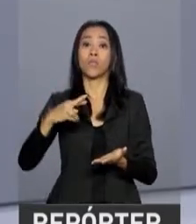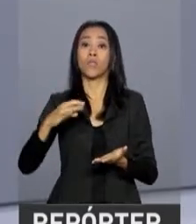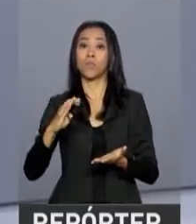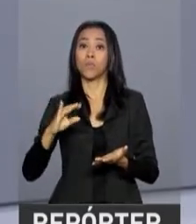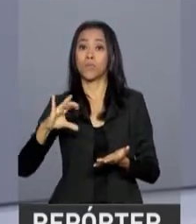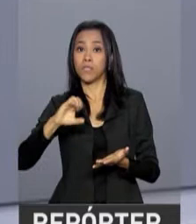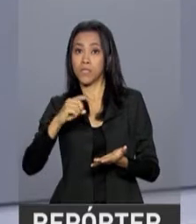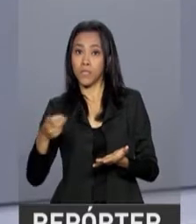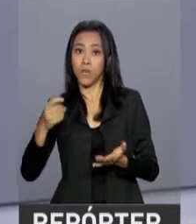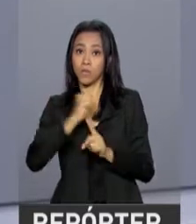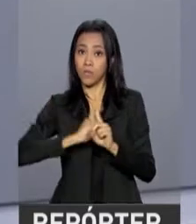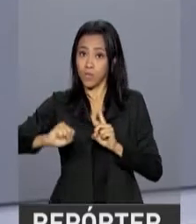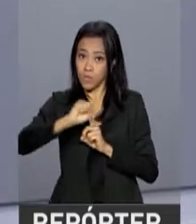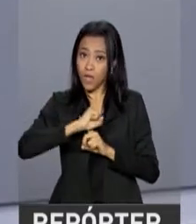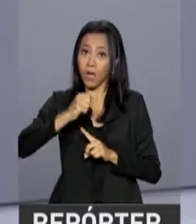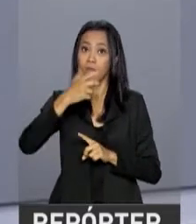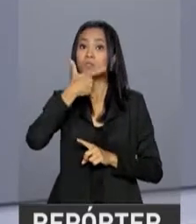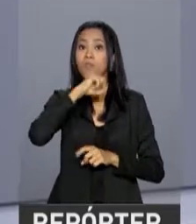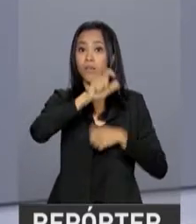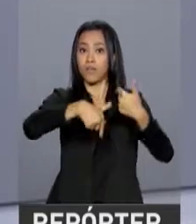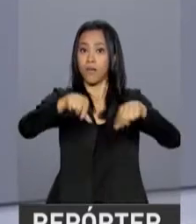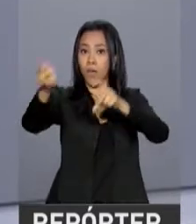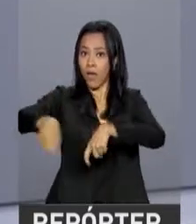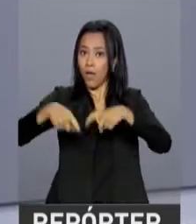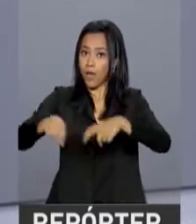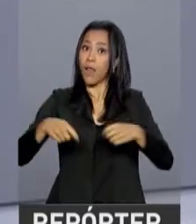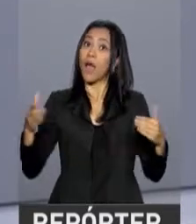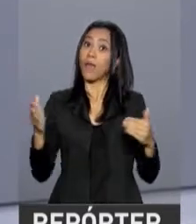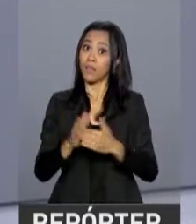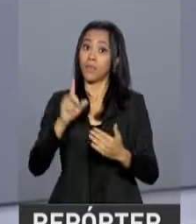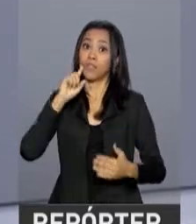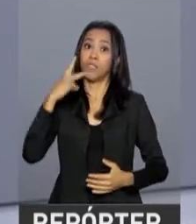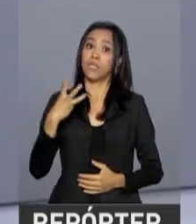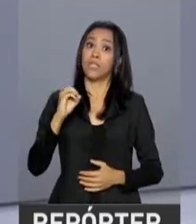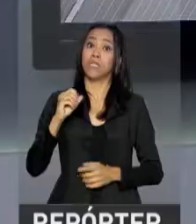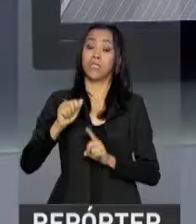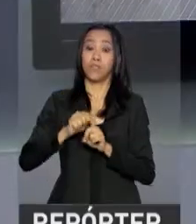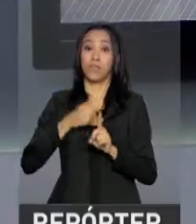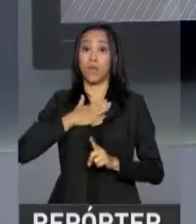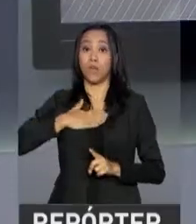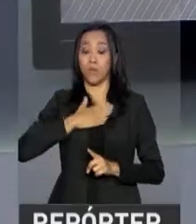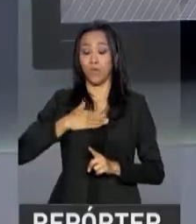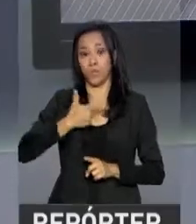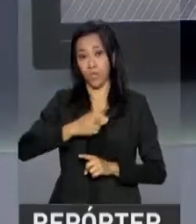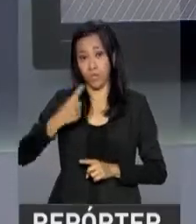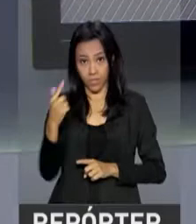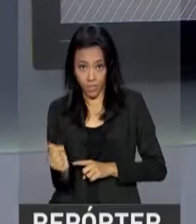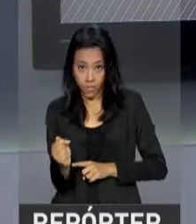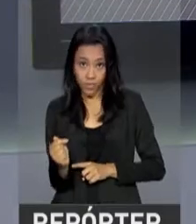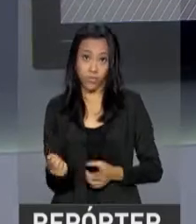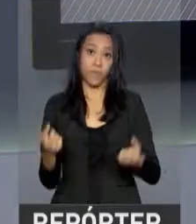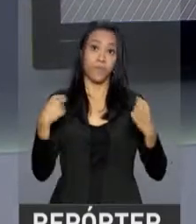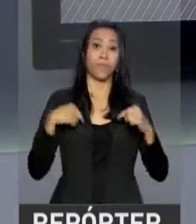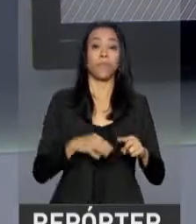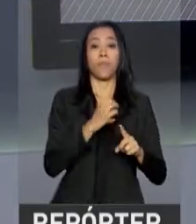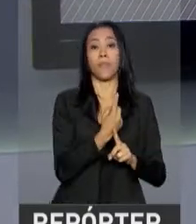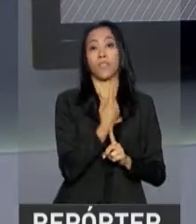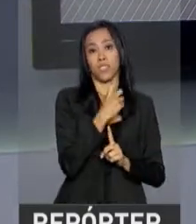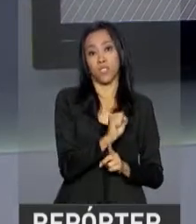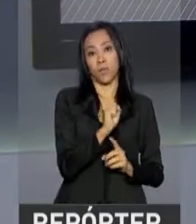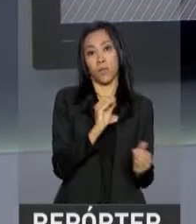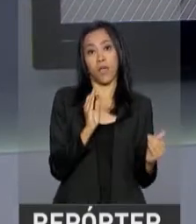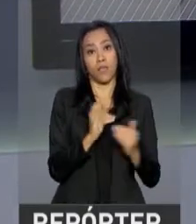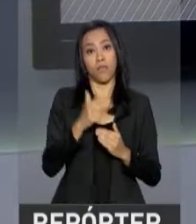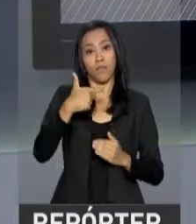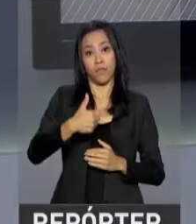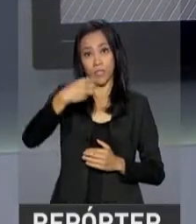quitados débitos vencidos até 30 de agosto de 2017. De 18 a 23 de março, Brasília vai